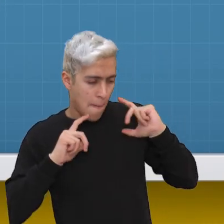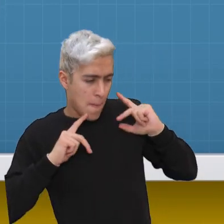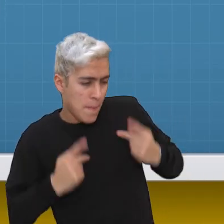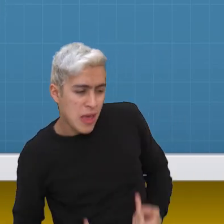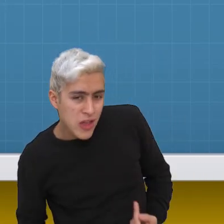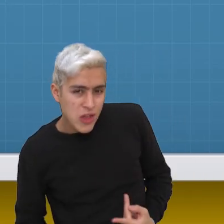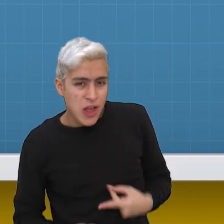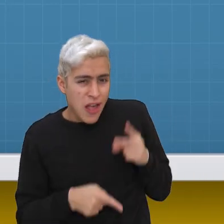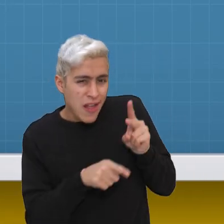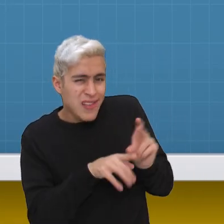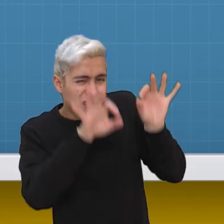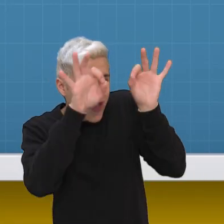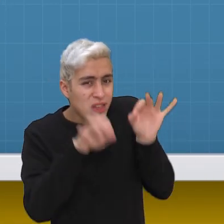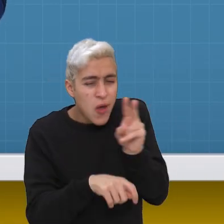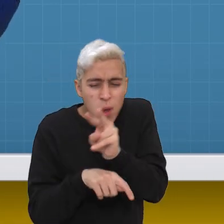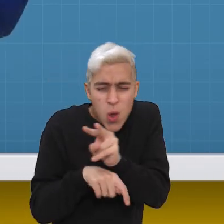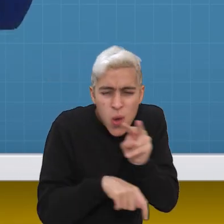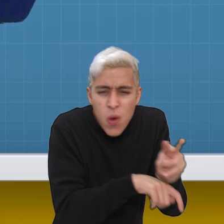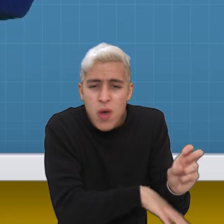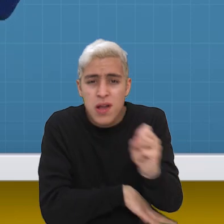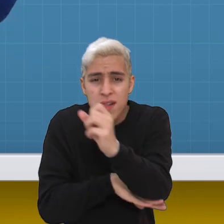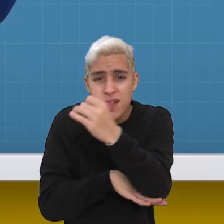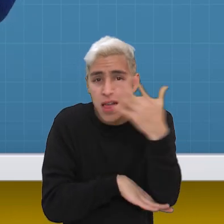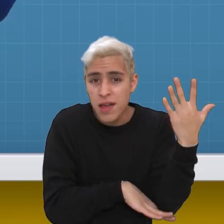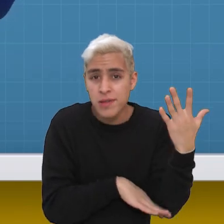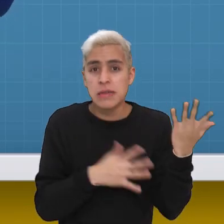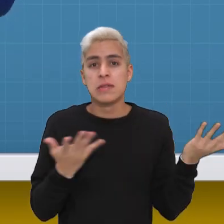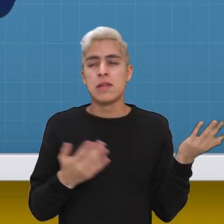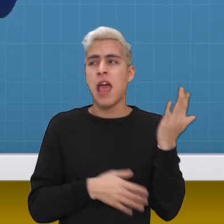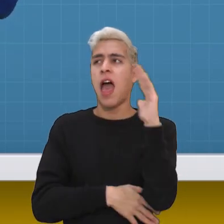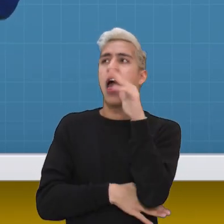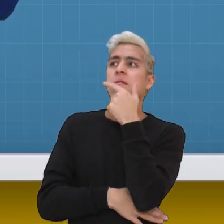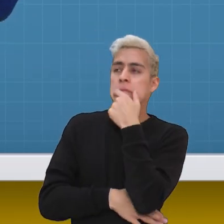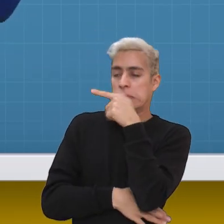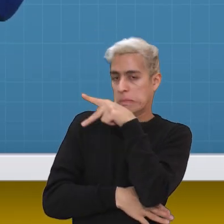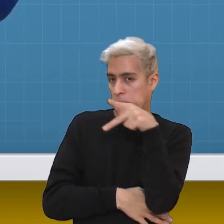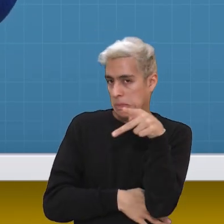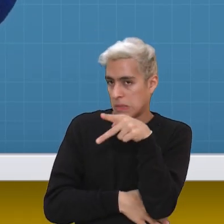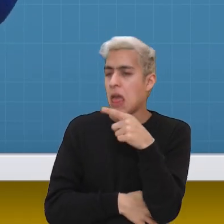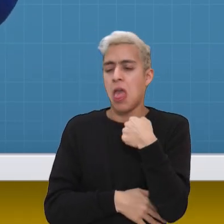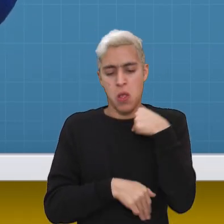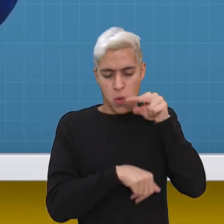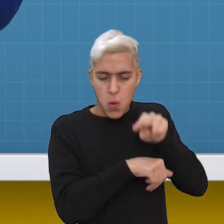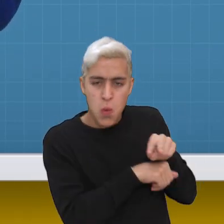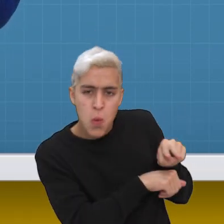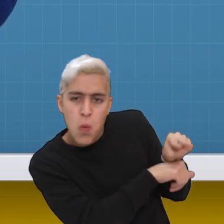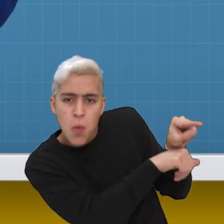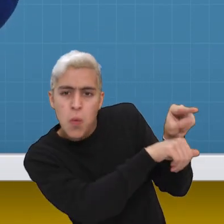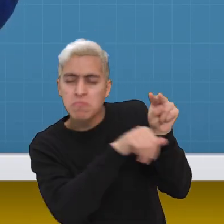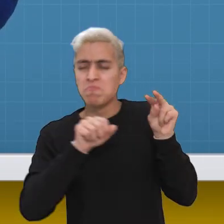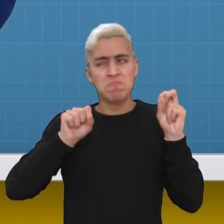está cuidando direitinho da natureza? Ah, professora, eu